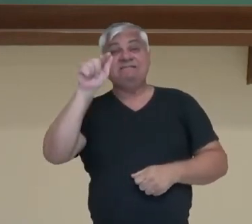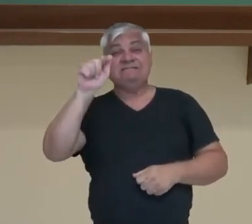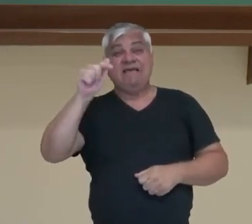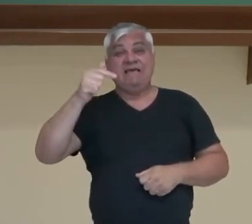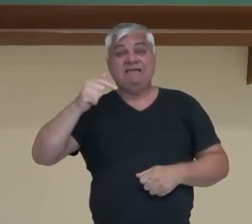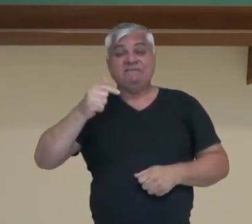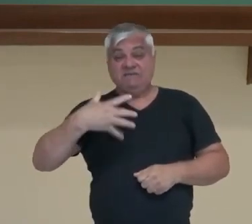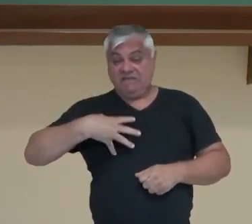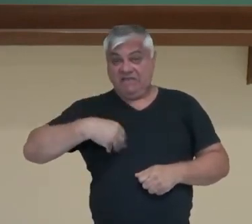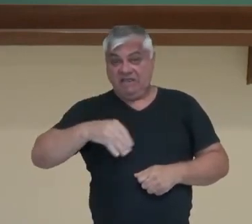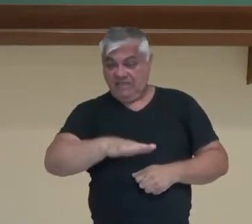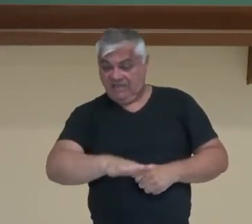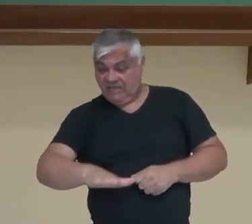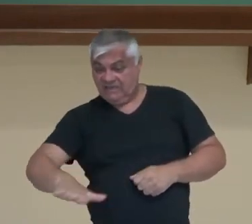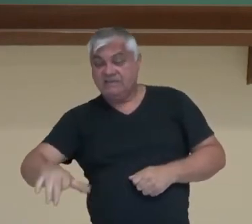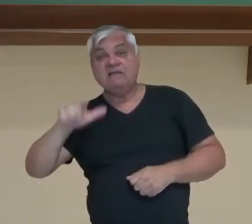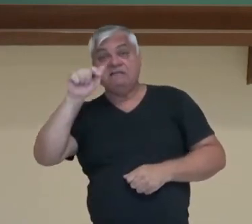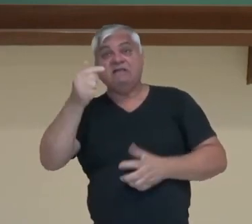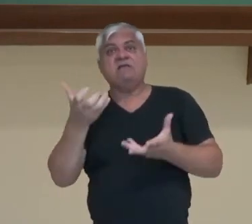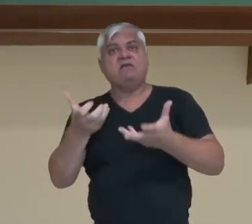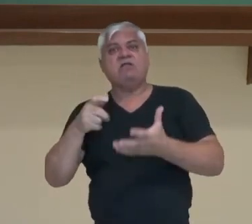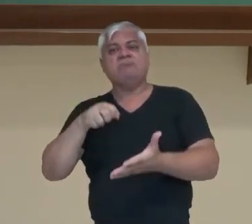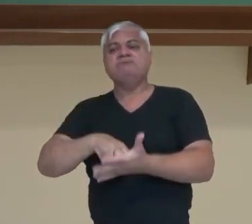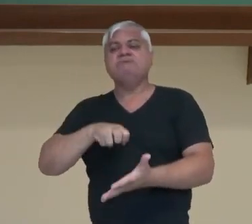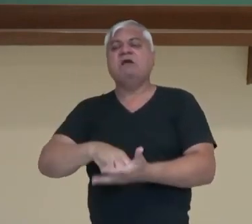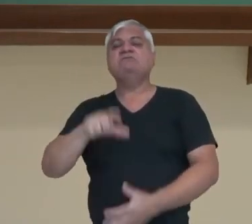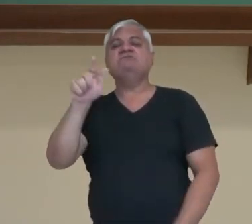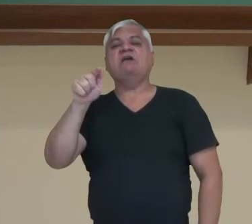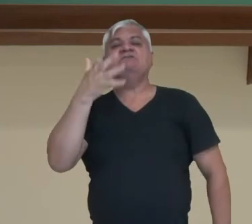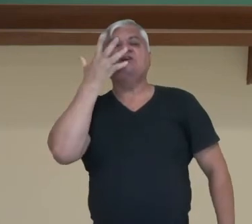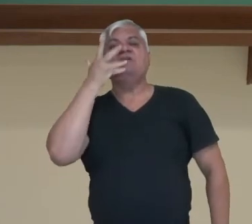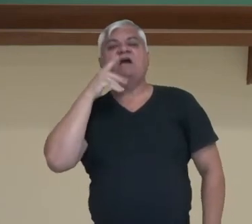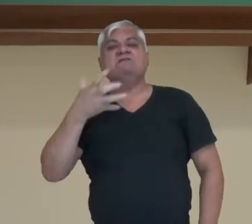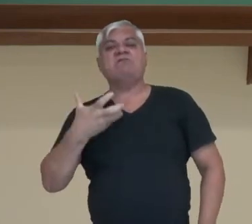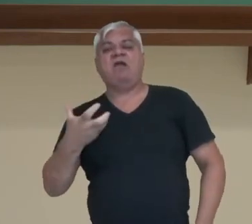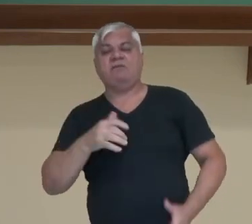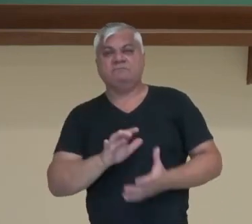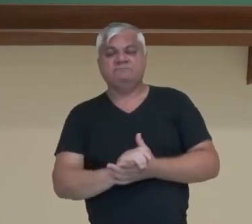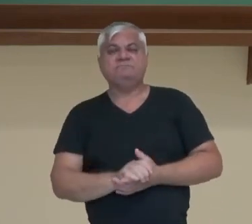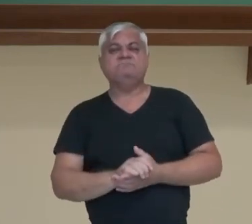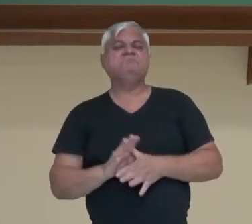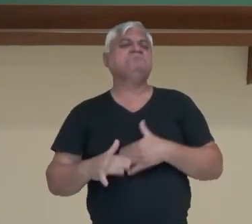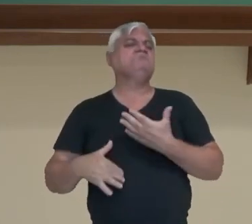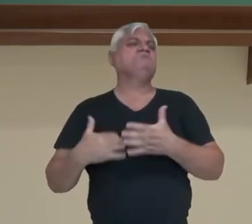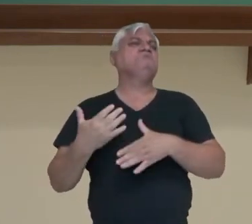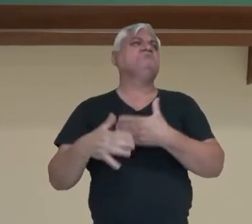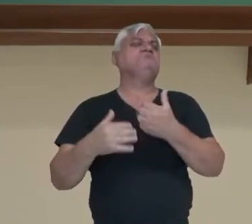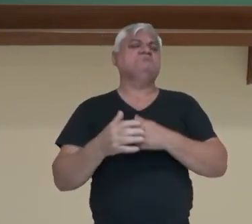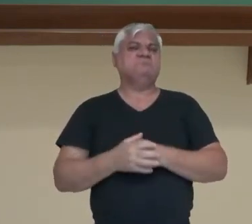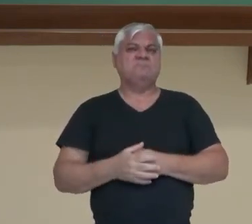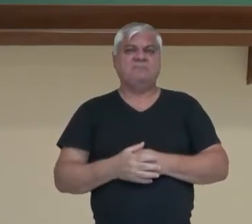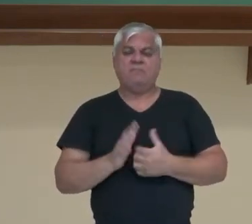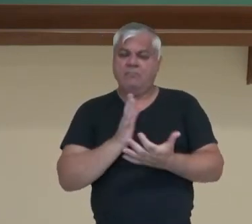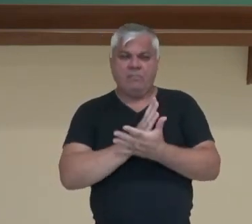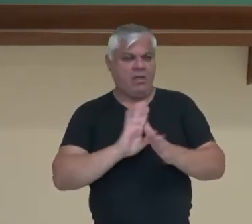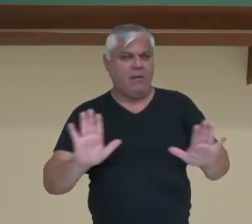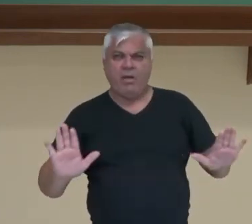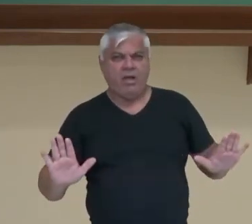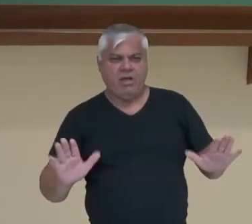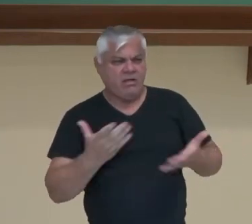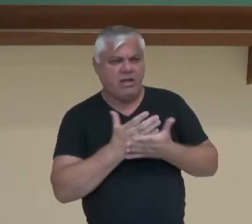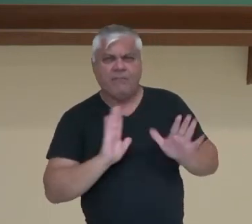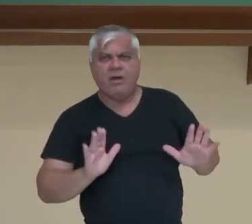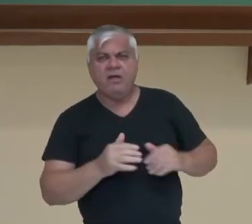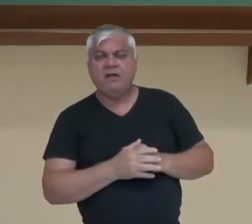7 meninos atenienses, exigente o monstro ainda. Aí, belo dia, o Teseu falou: vamos acabar com essa história, né? O herói Teseu,